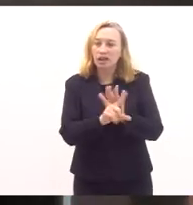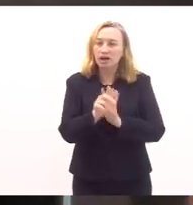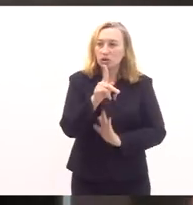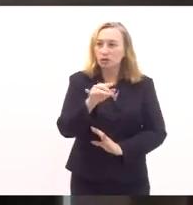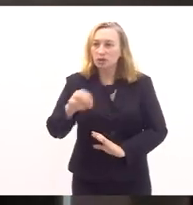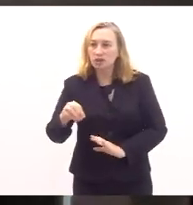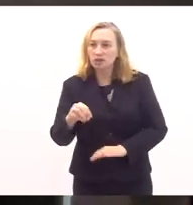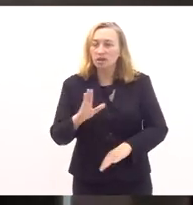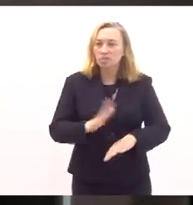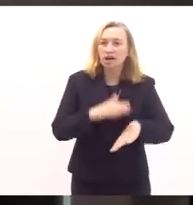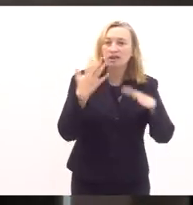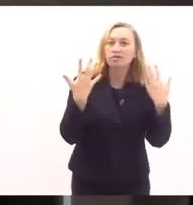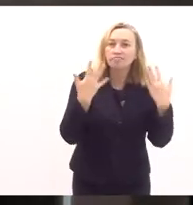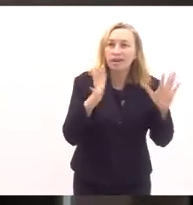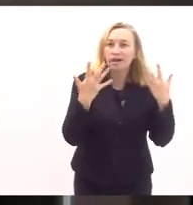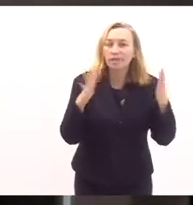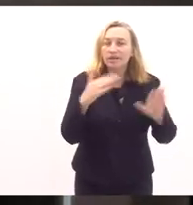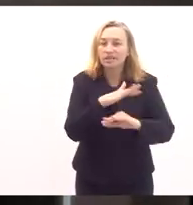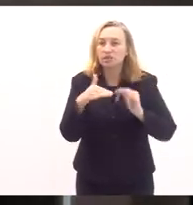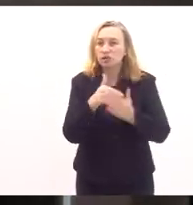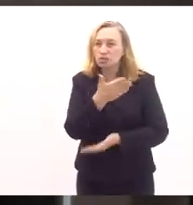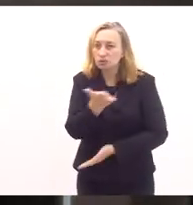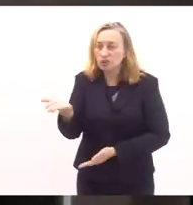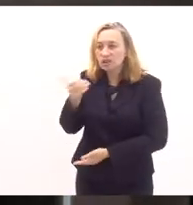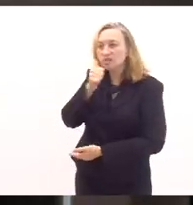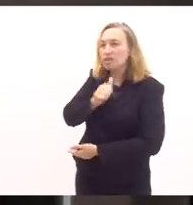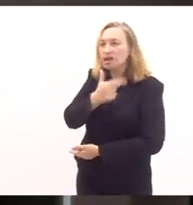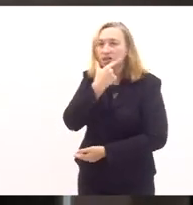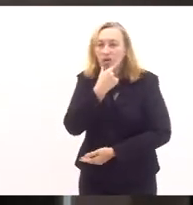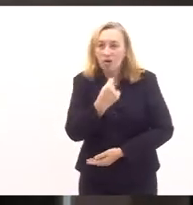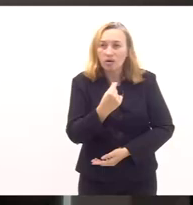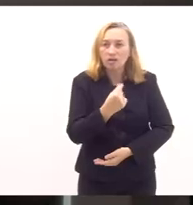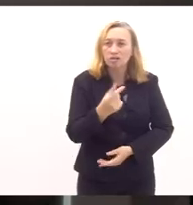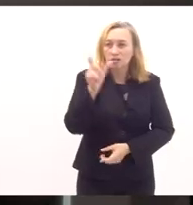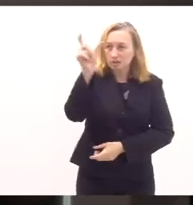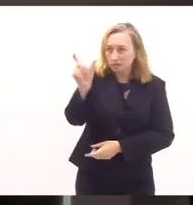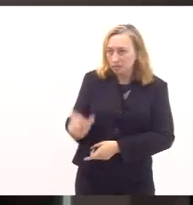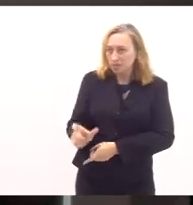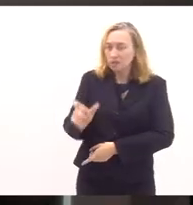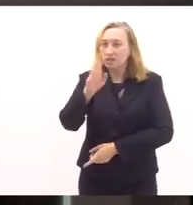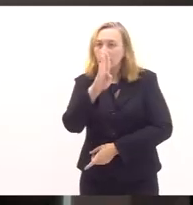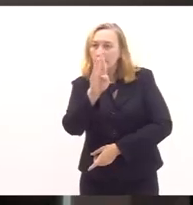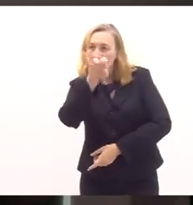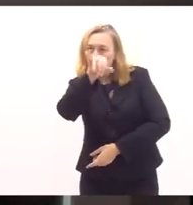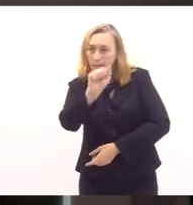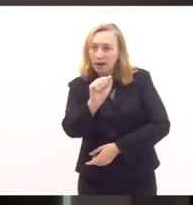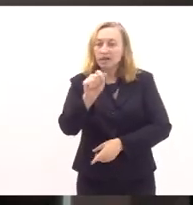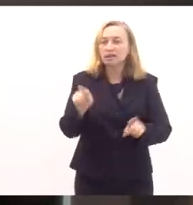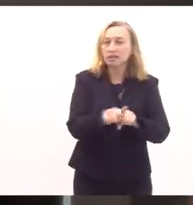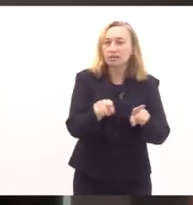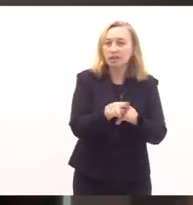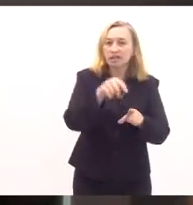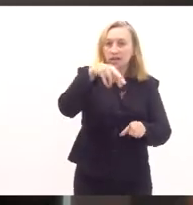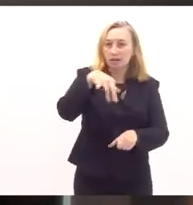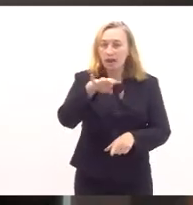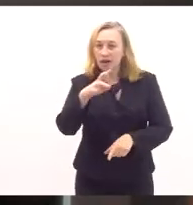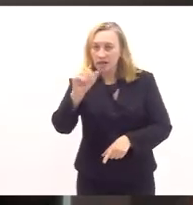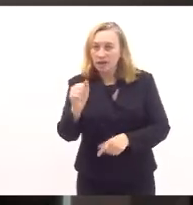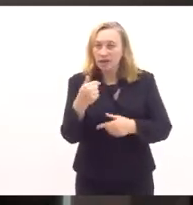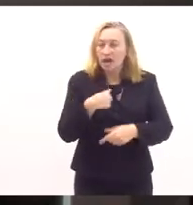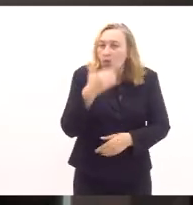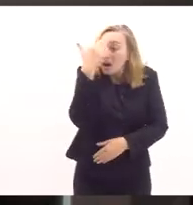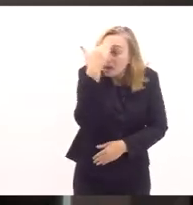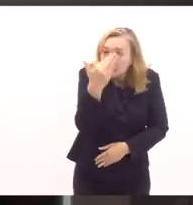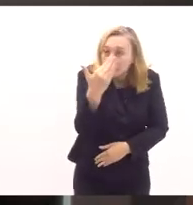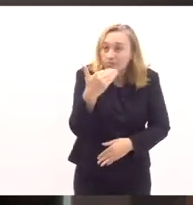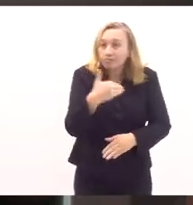mais, parabéns aí a todos, todas e todes. Na pessoa da Bárbara e da Maria Isabel, eu agradeço